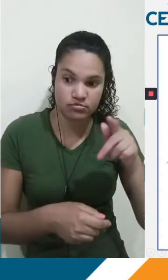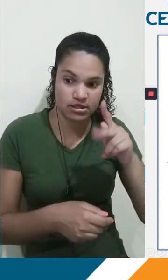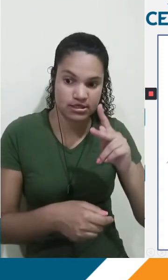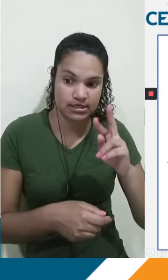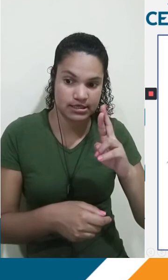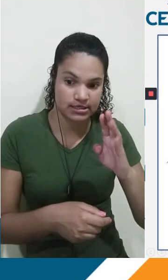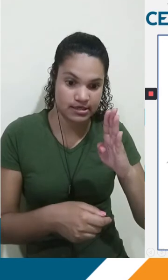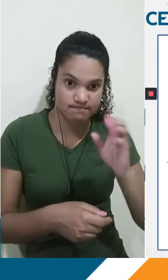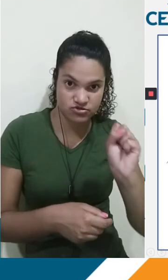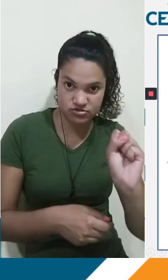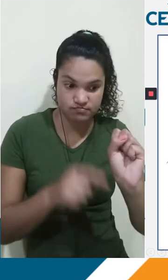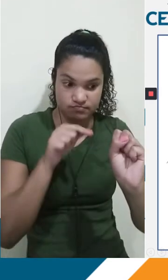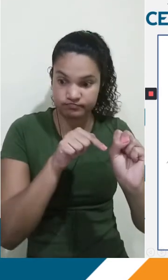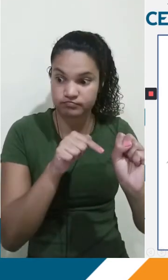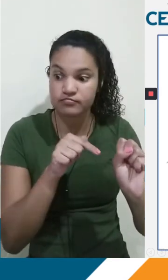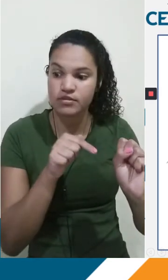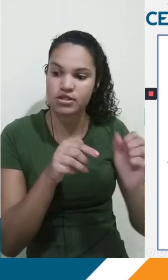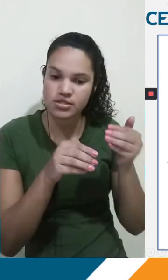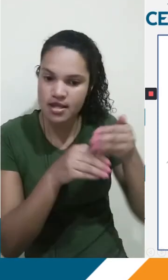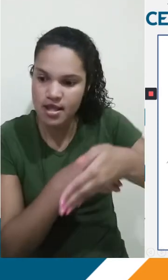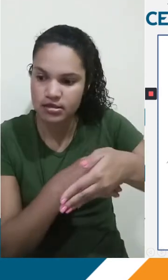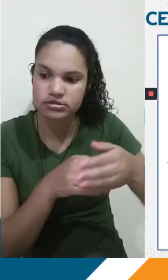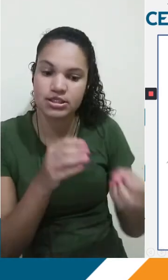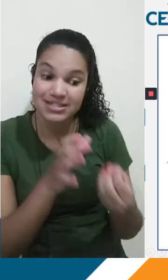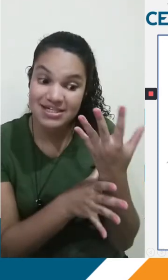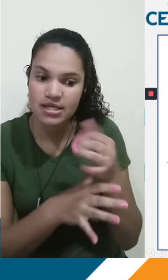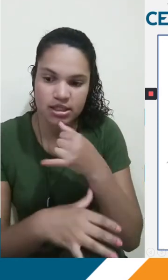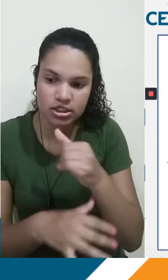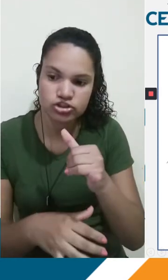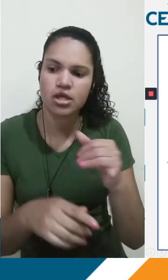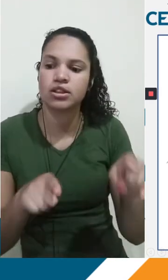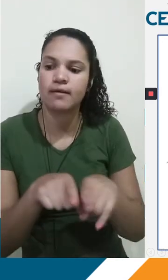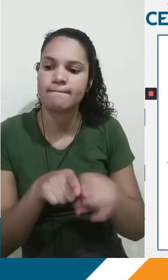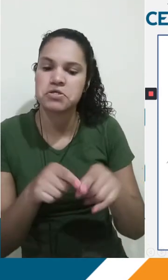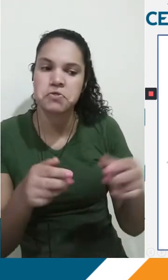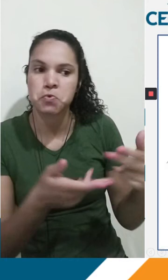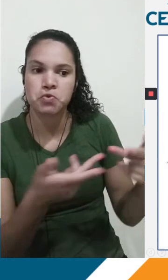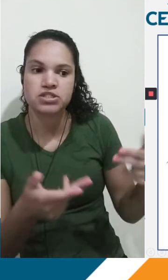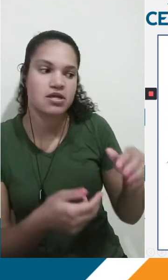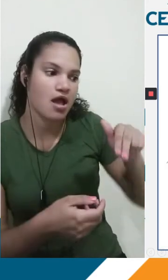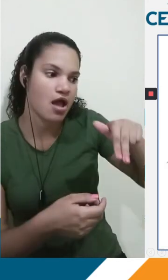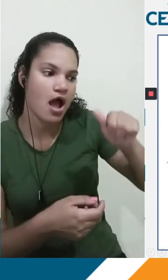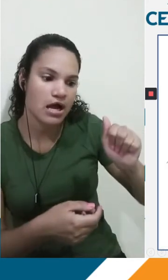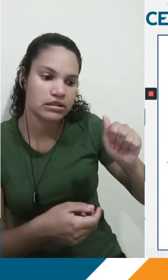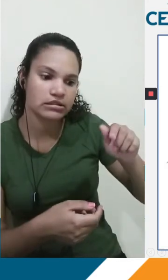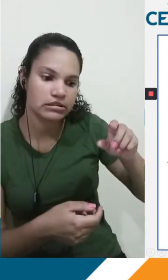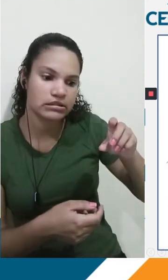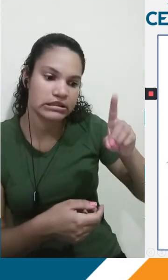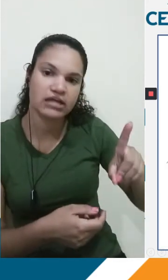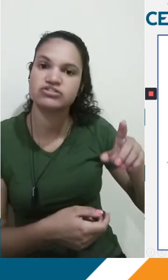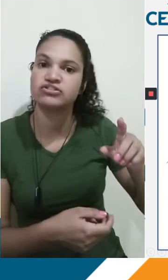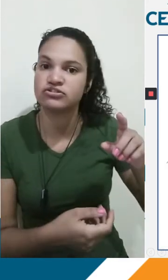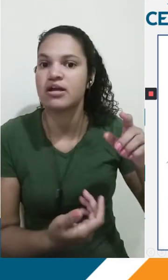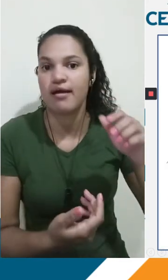entrar no ciclo de Krebs para gerar a produção de energia, e componentes como o NADH, que vai ser utilizado na